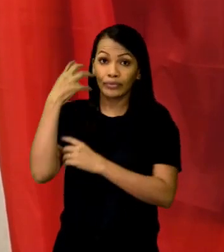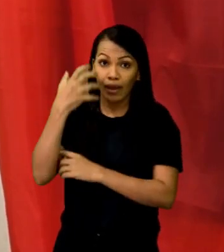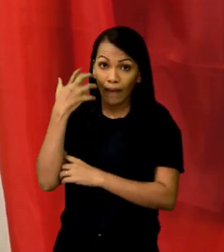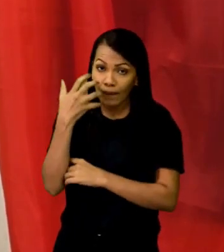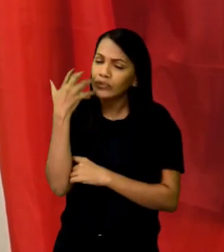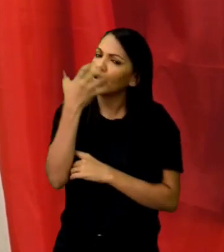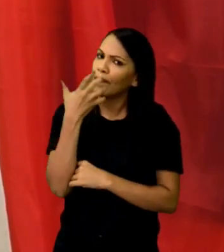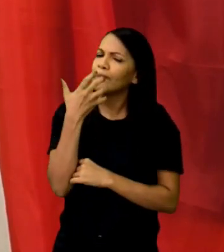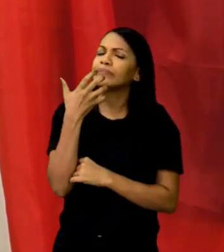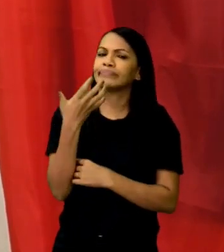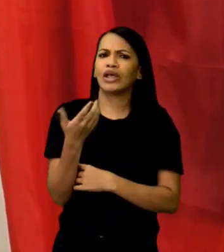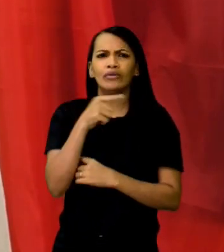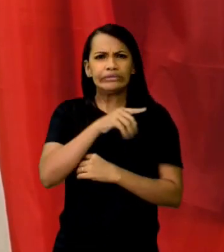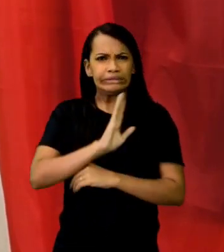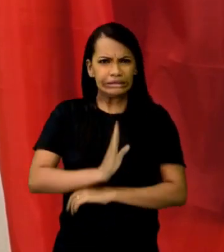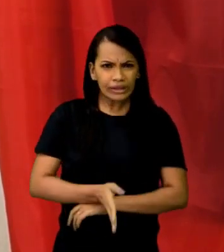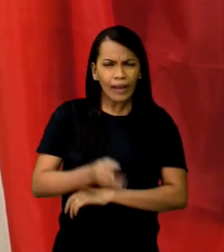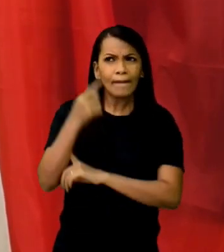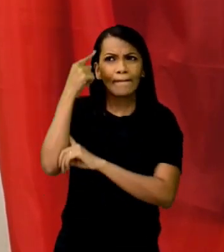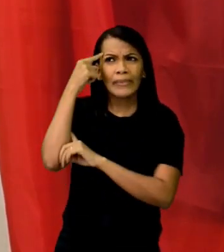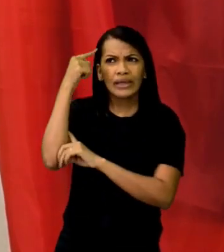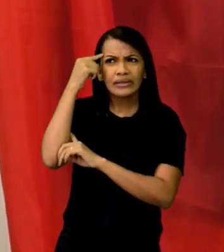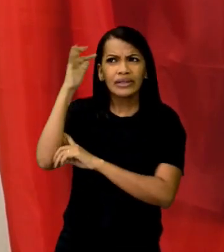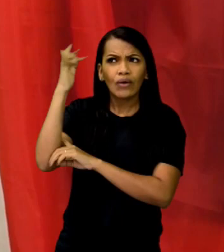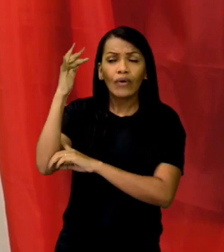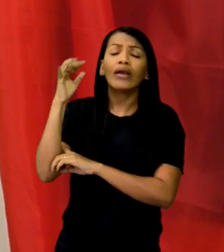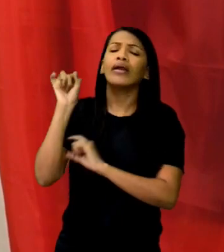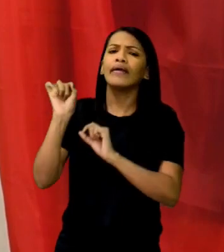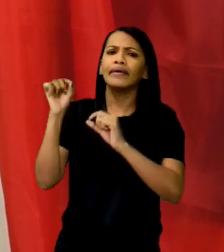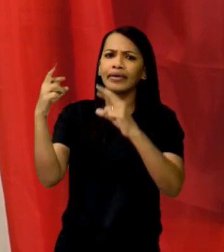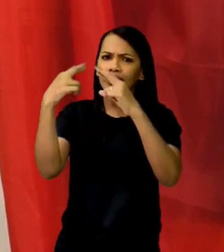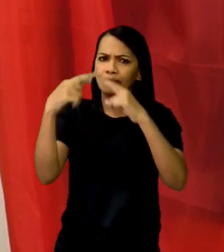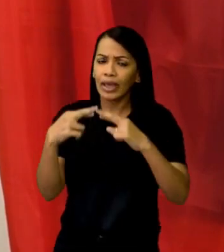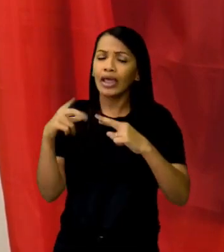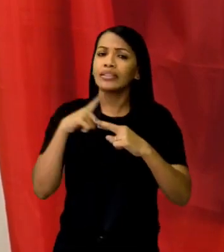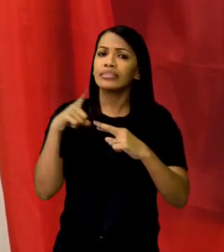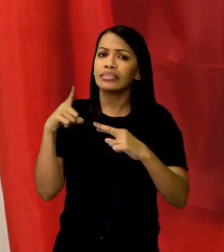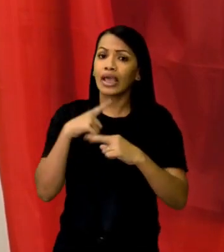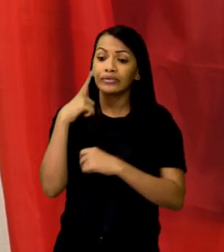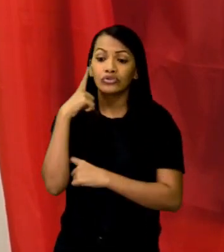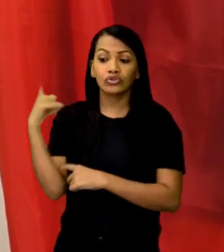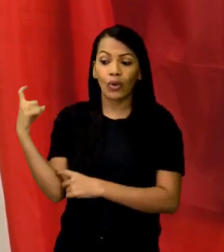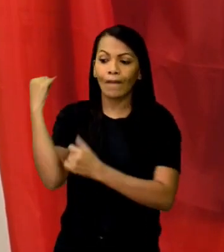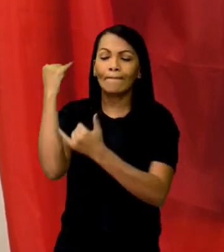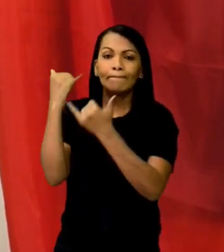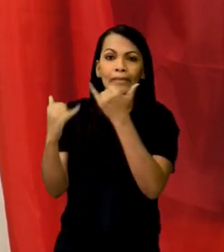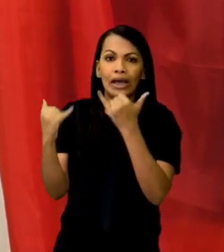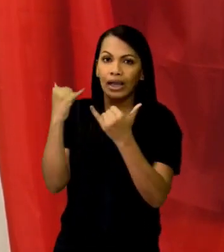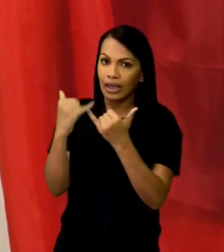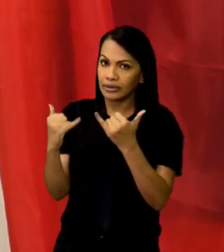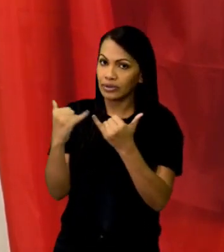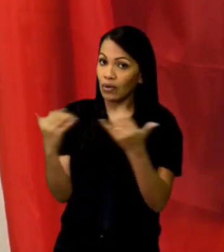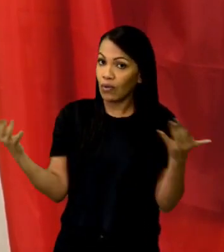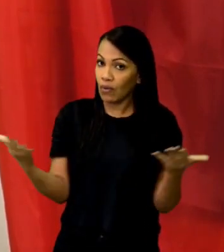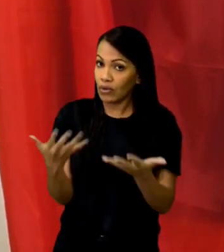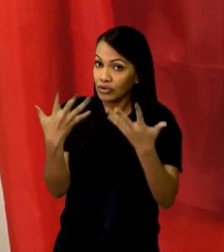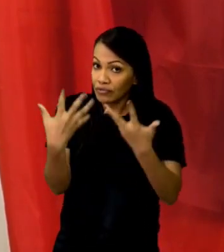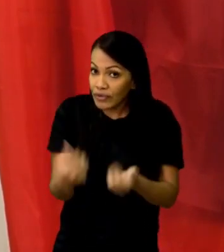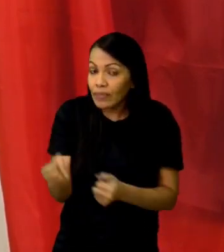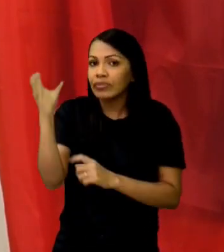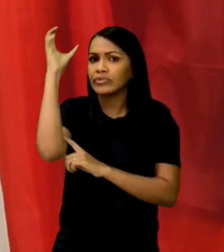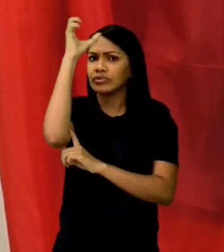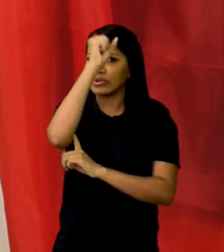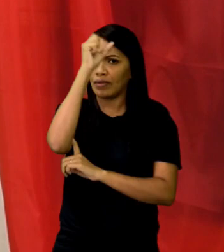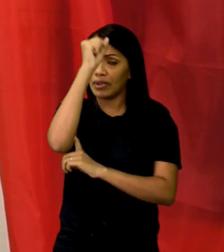para pensar que rimas são as palavras que têm sons idênticos? Então hoje a gente vai aprender. E